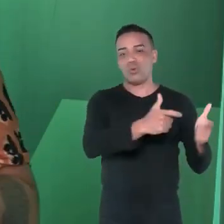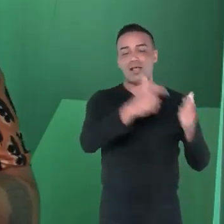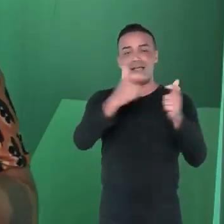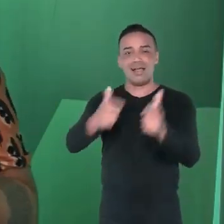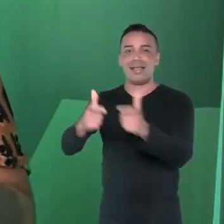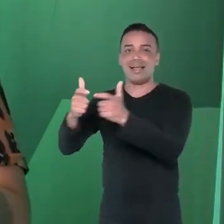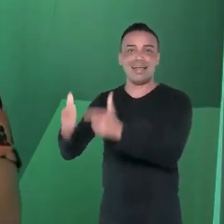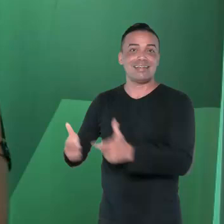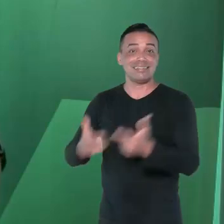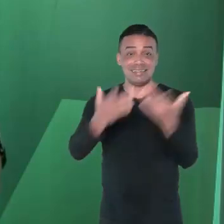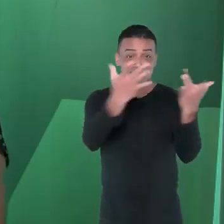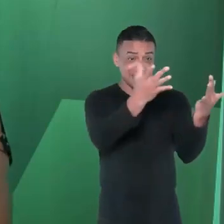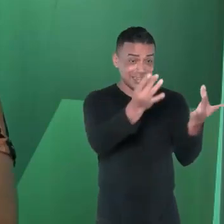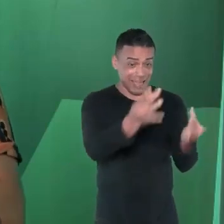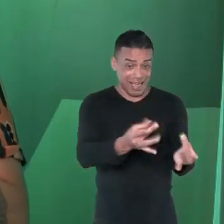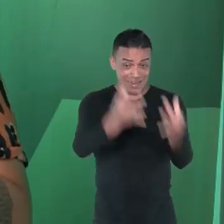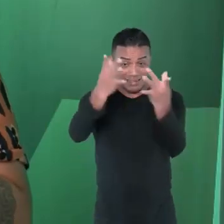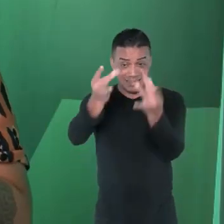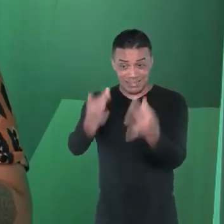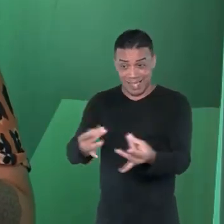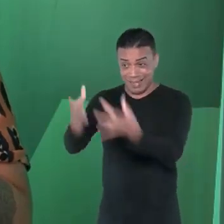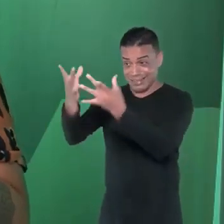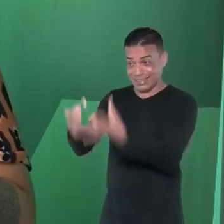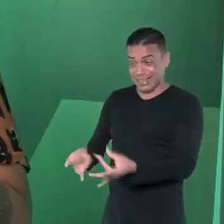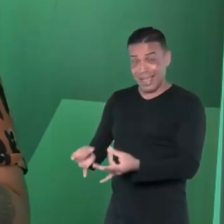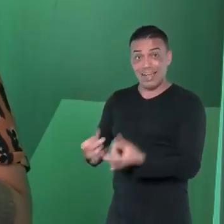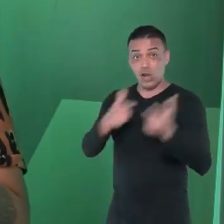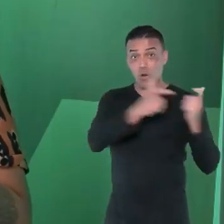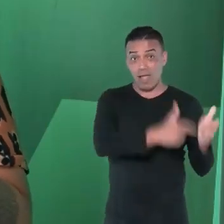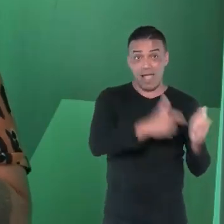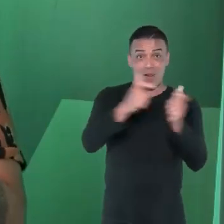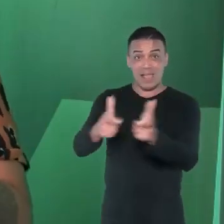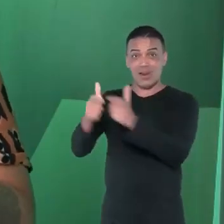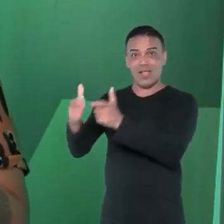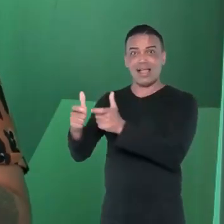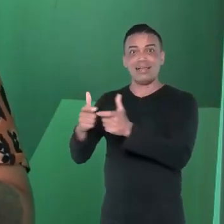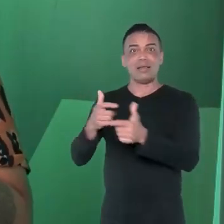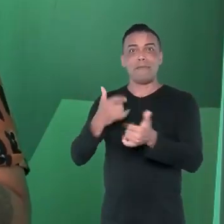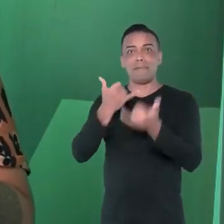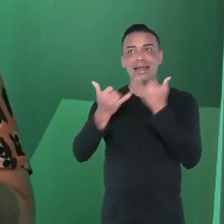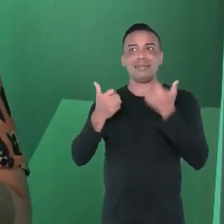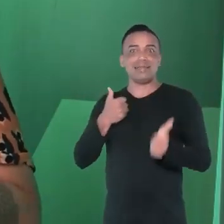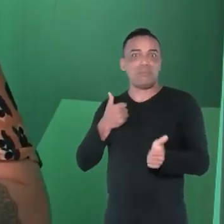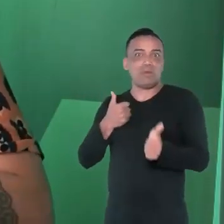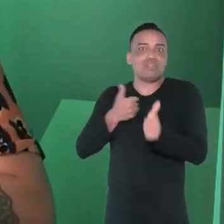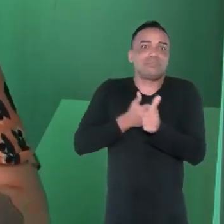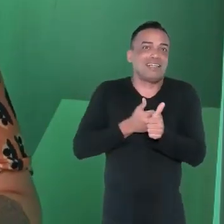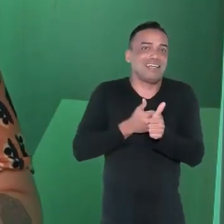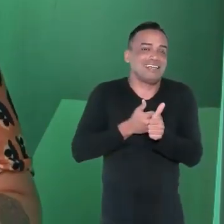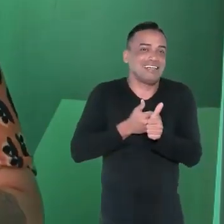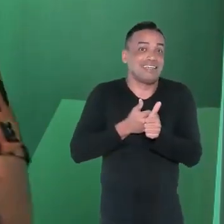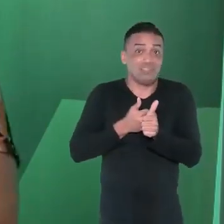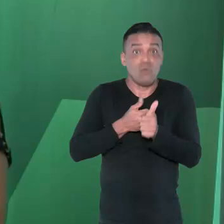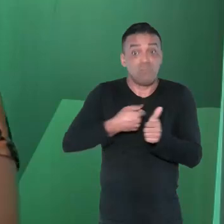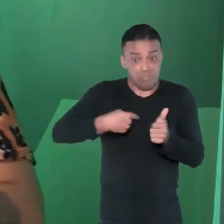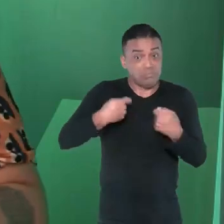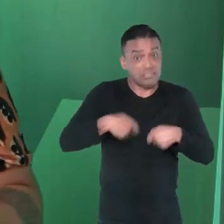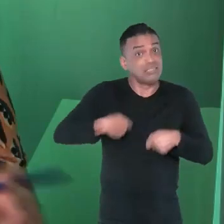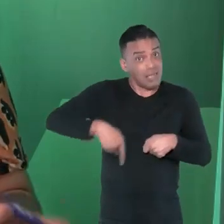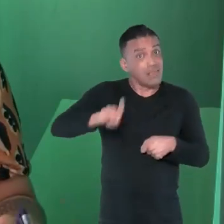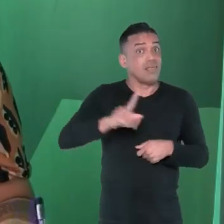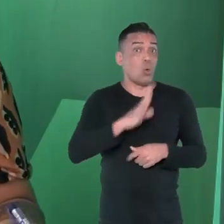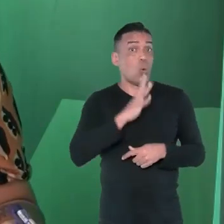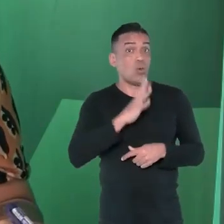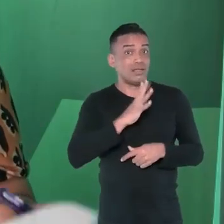né, desses lugares que ele visita, que acho que traz uma proximidade, assim, é quase uma coisa, não perca, você precisa